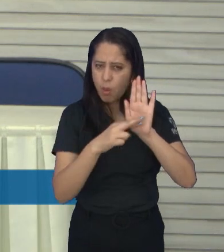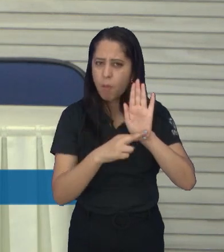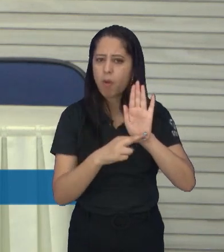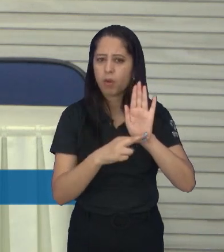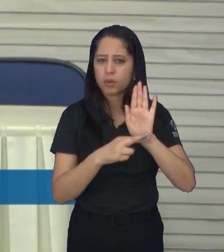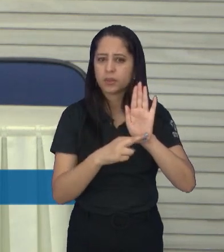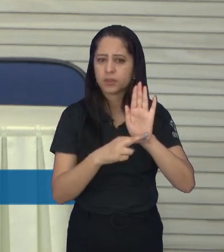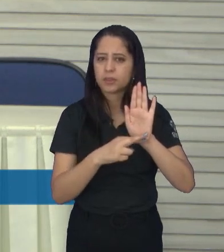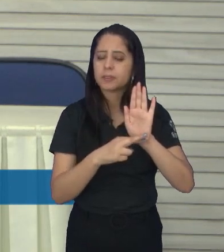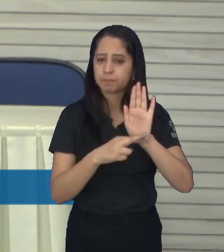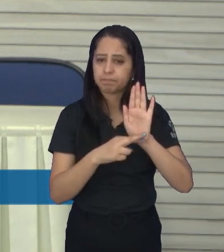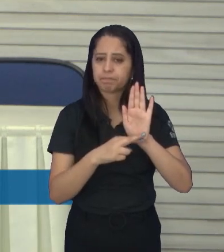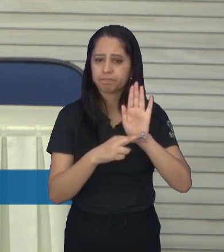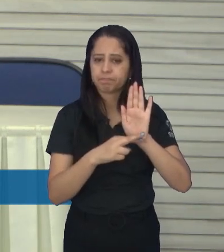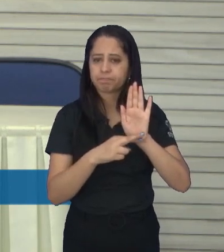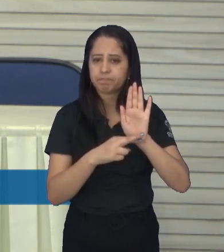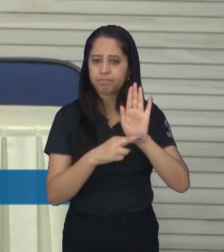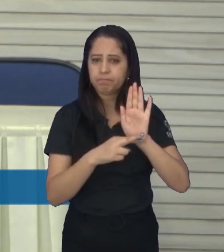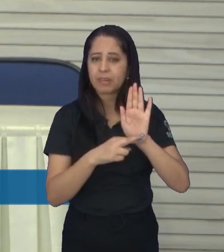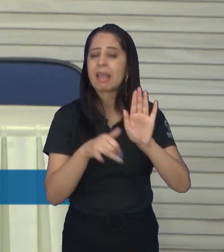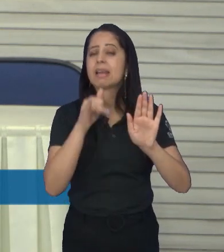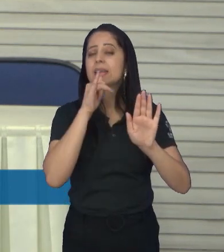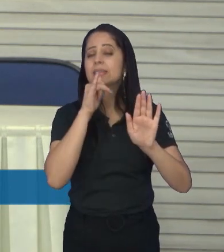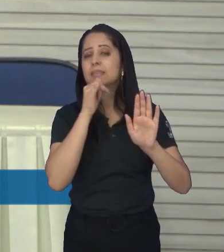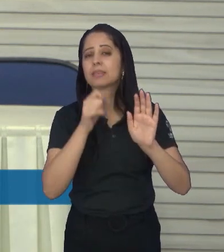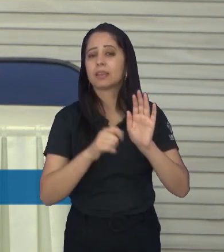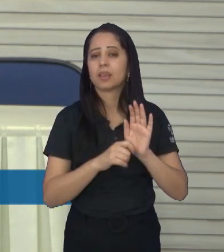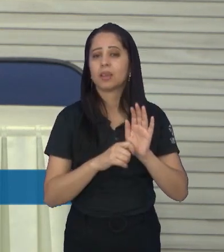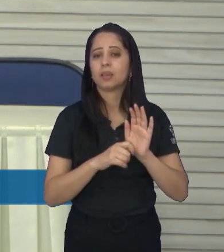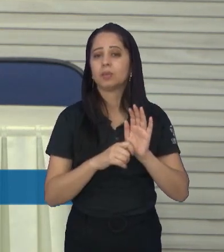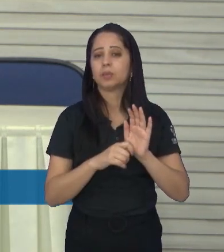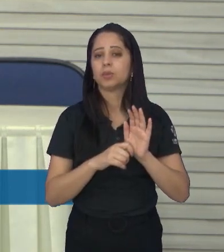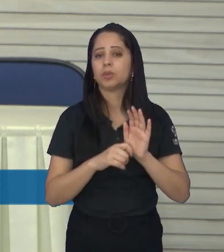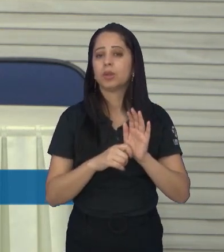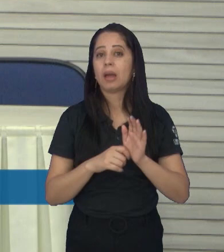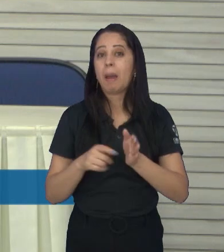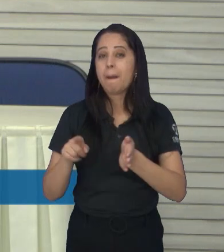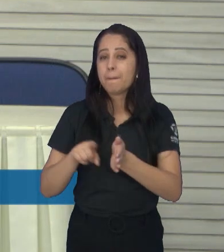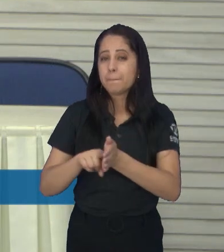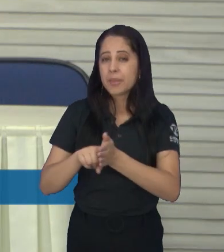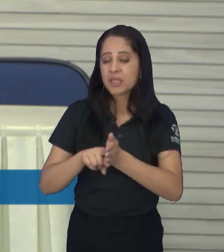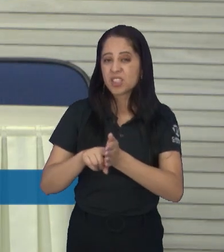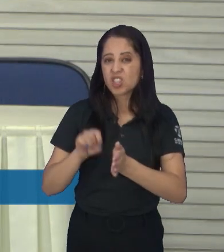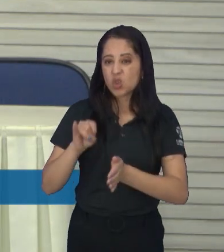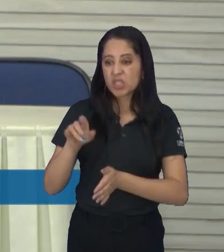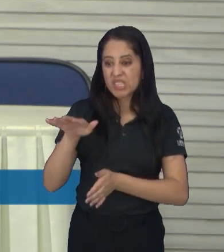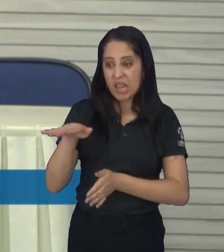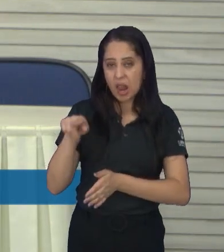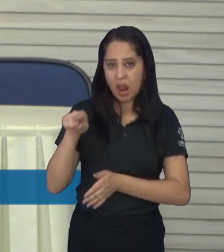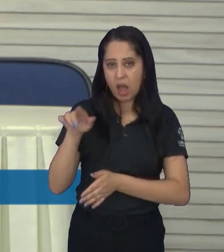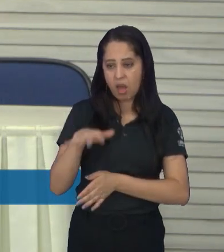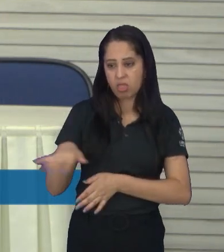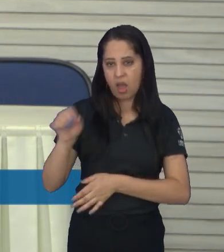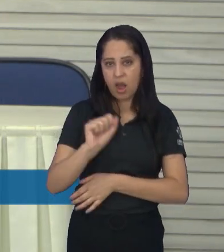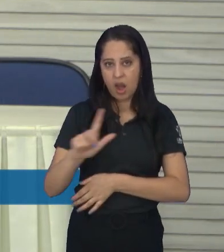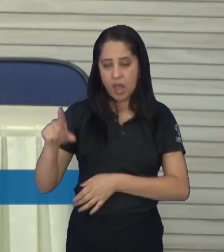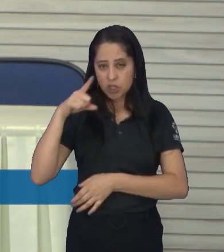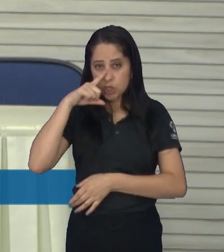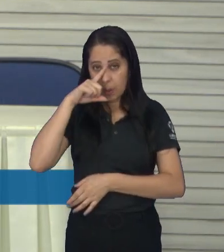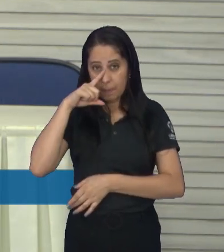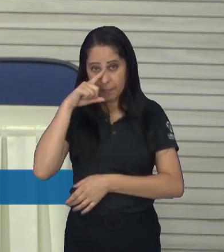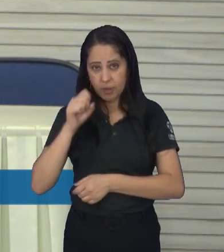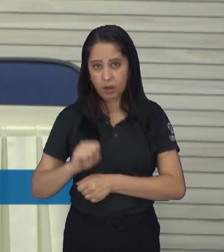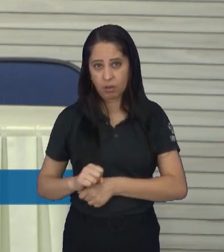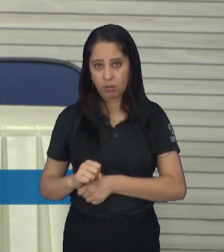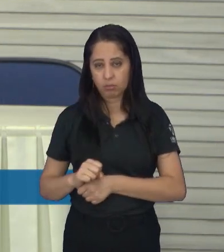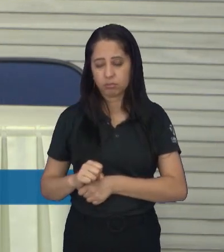levou em consideração por exemplo um estudo de risco da região Leste na zona leste melhor dizendo gostaria de